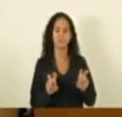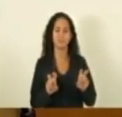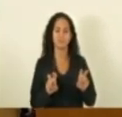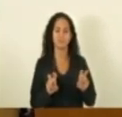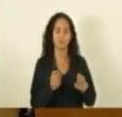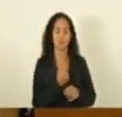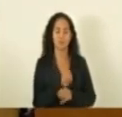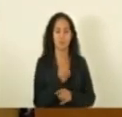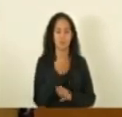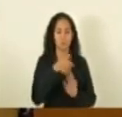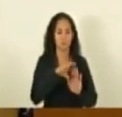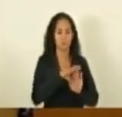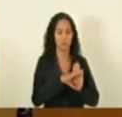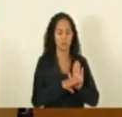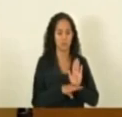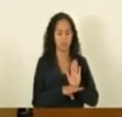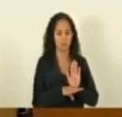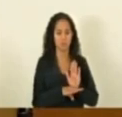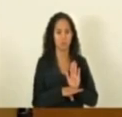do item 1 da pauta,